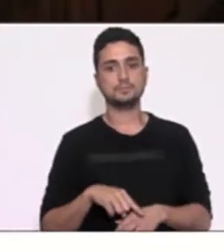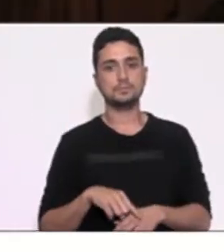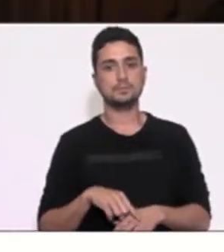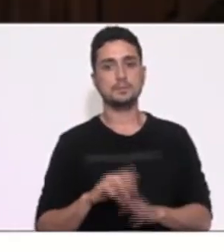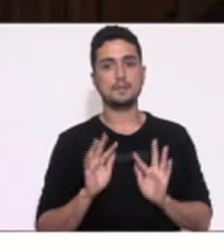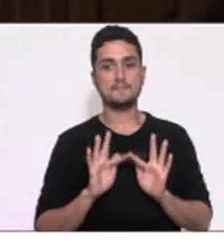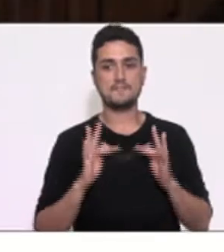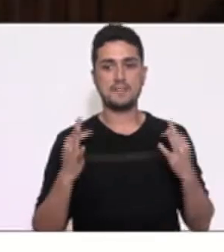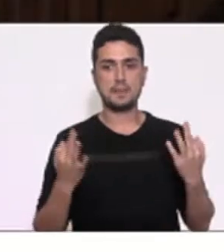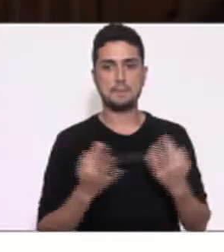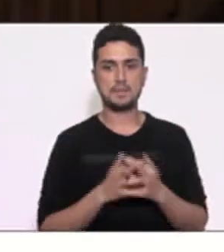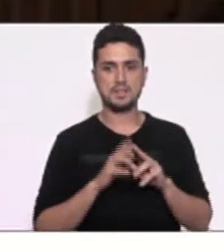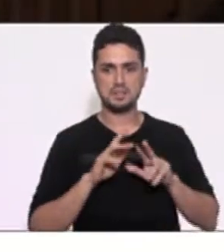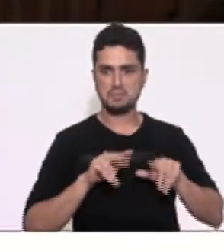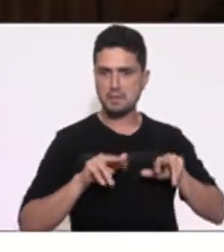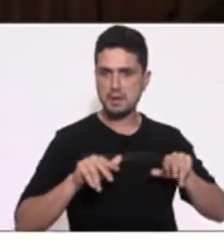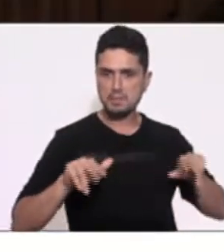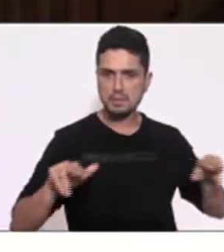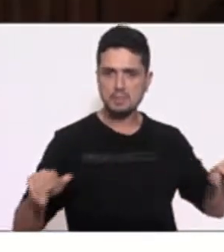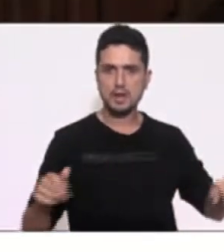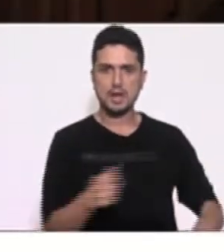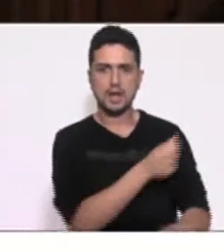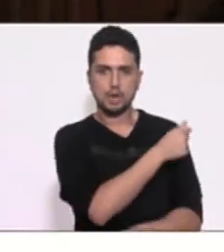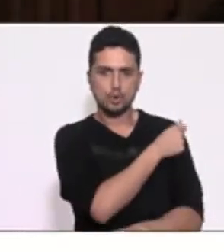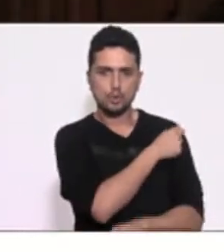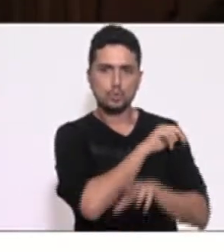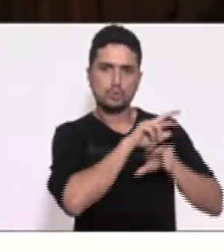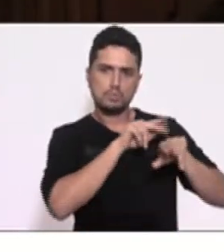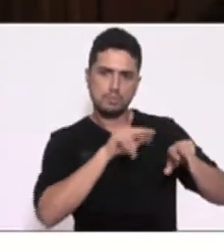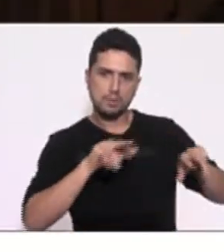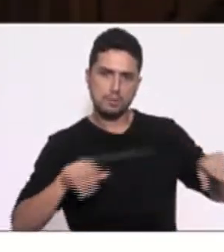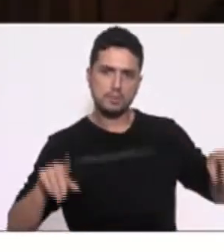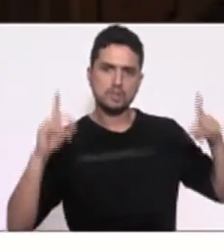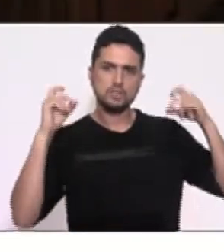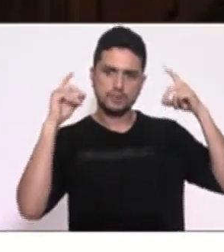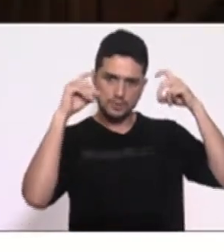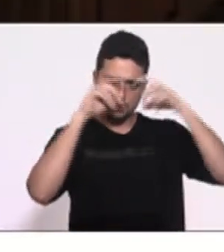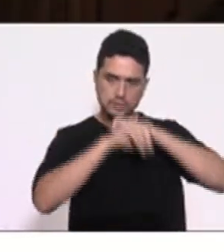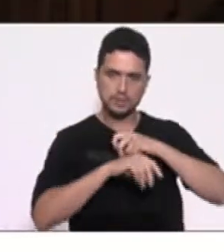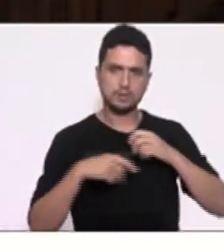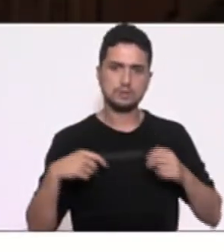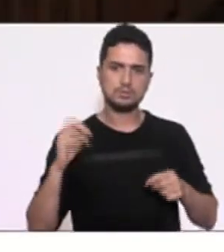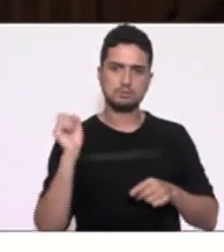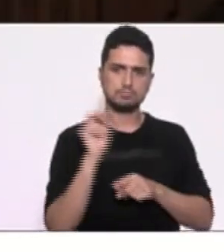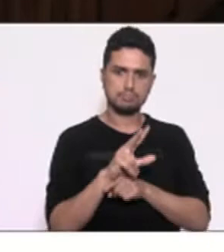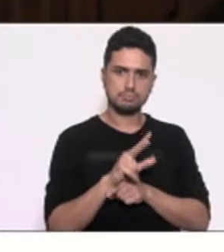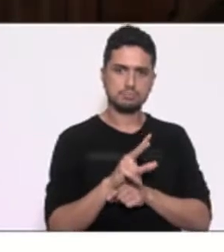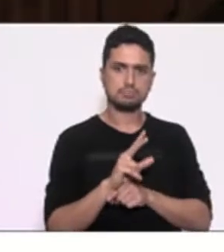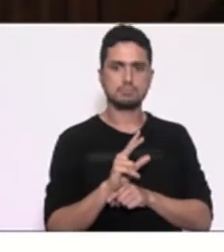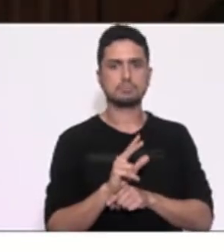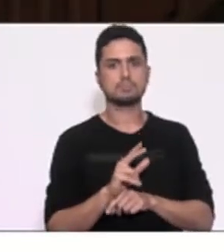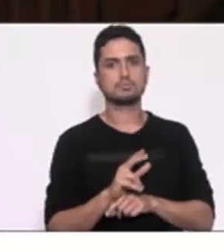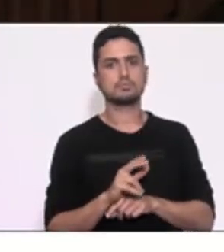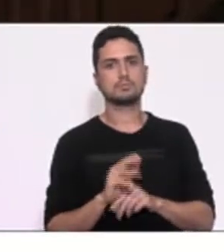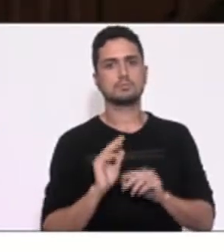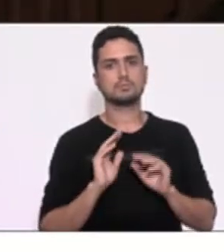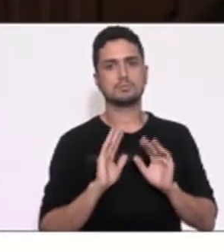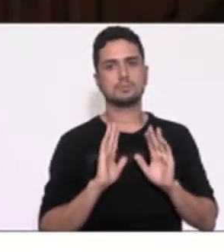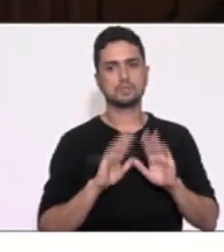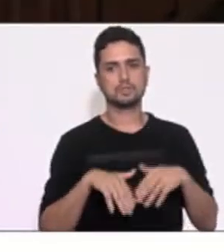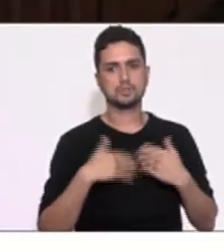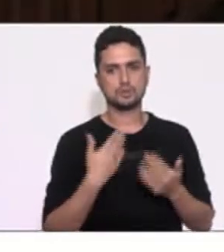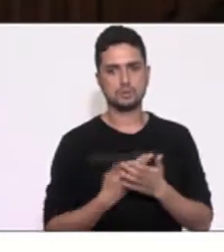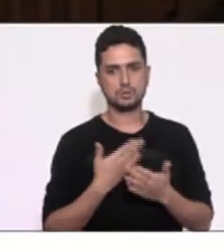que famílias, alunos, têm dificuldades de ingressar no sistema, para não falar daqueles,